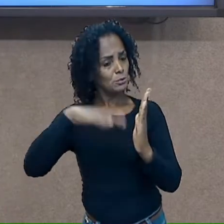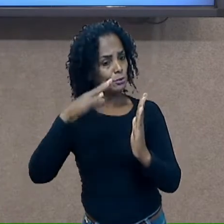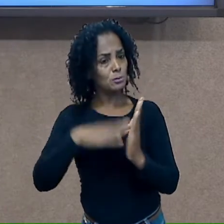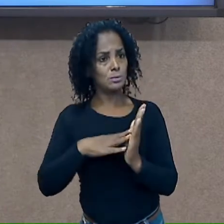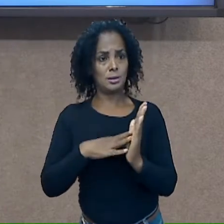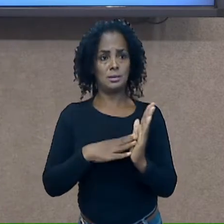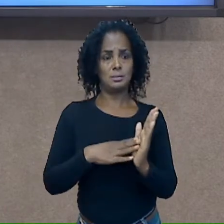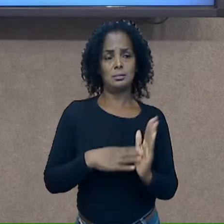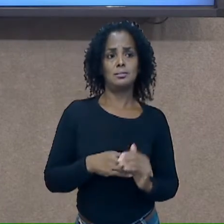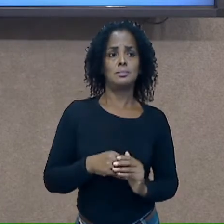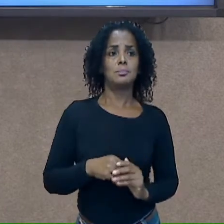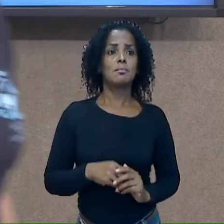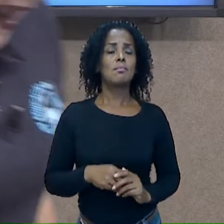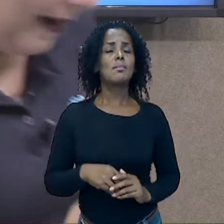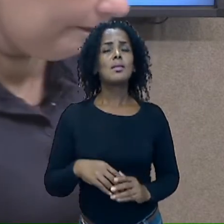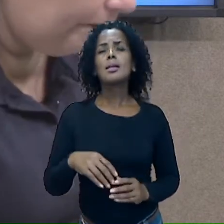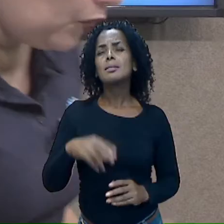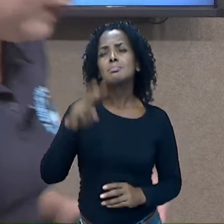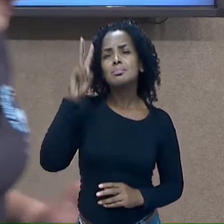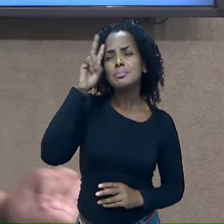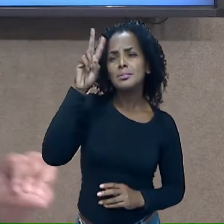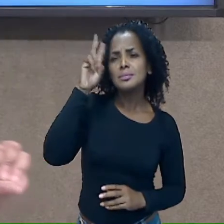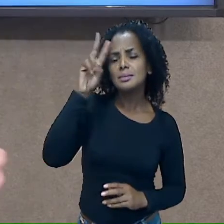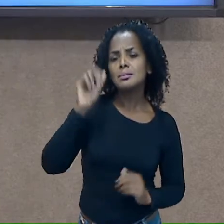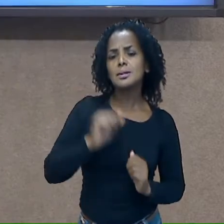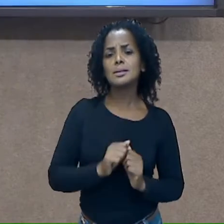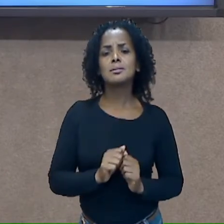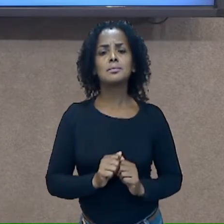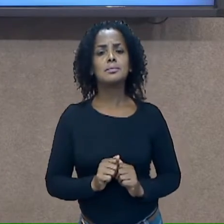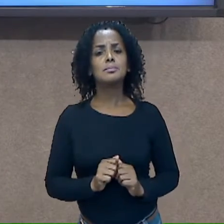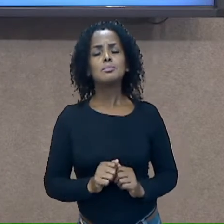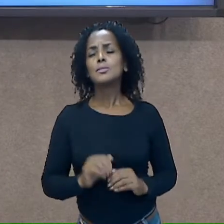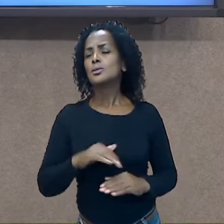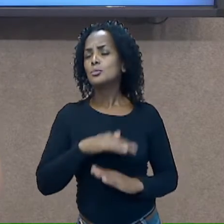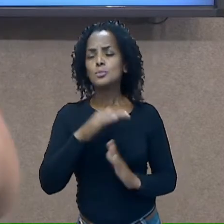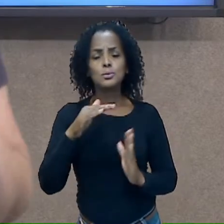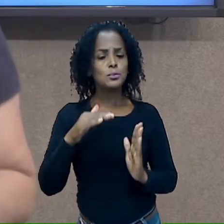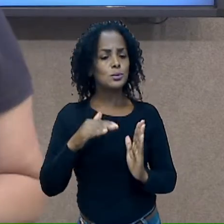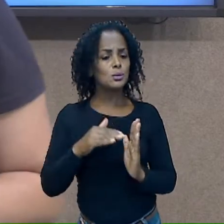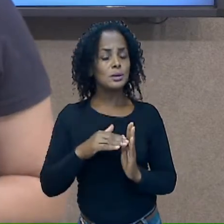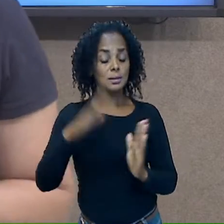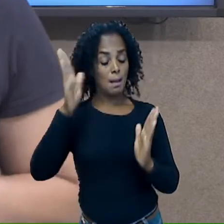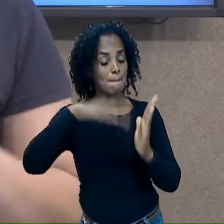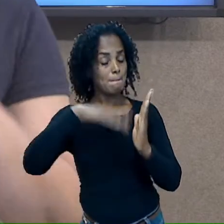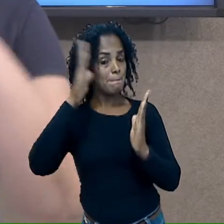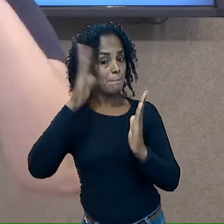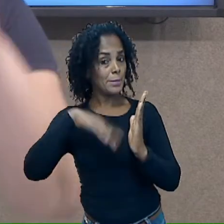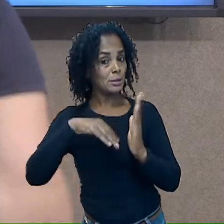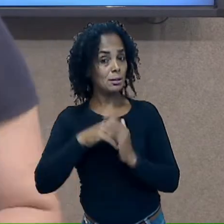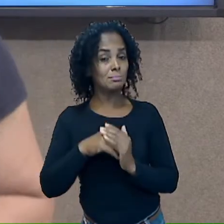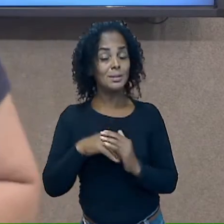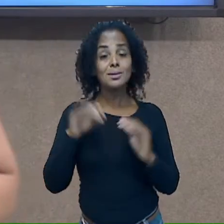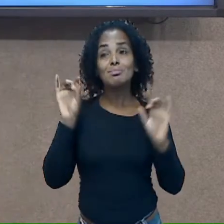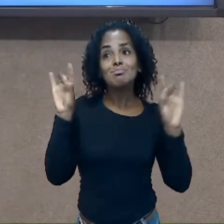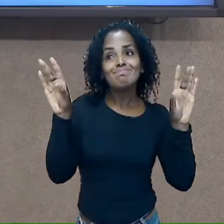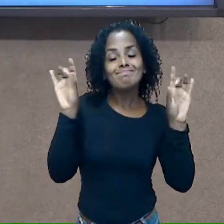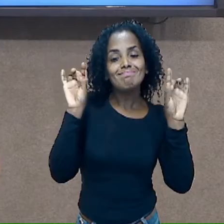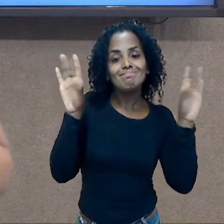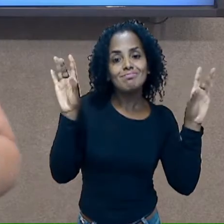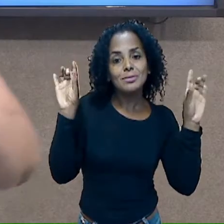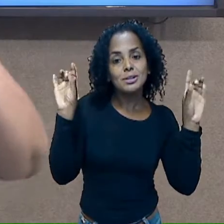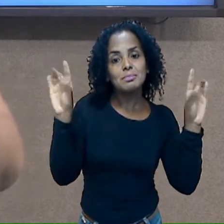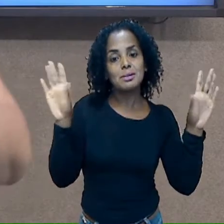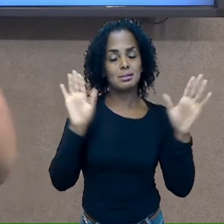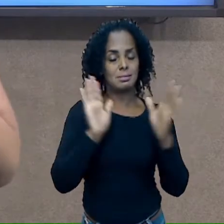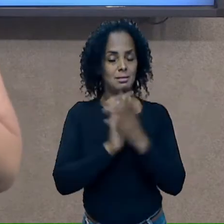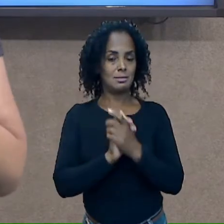símbolo. É bacana também lembrar o seguinte: todas essas pinturas, elas são especiais. Eles fazem